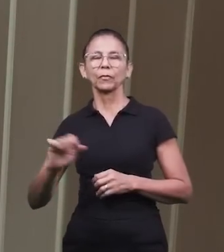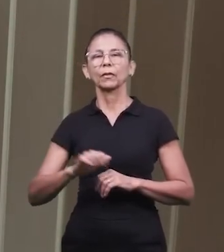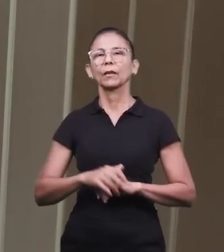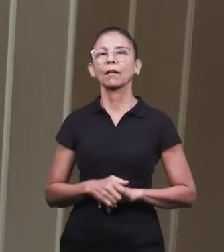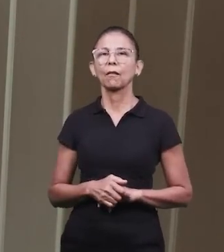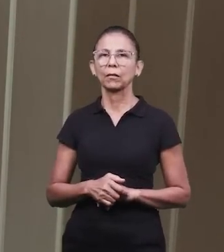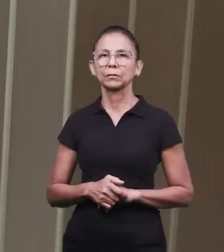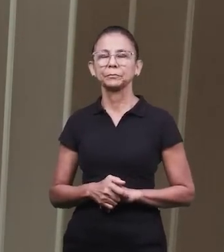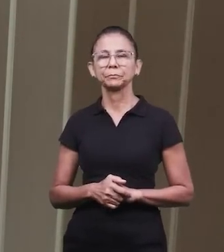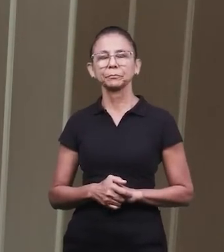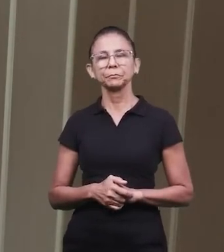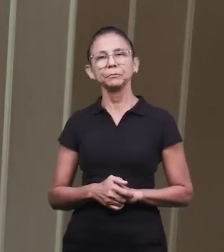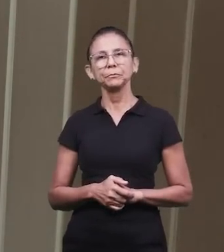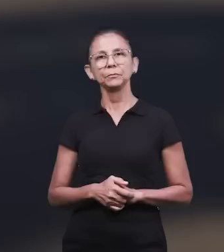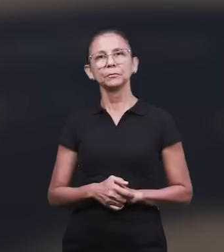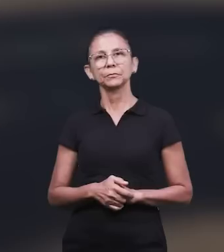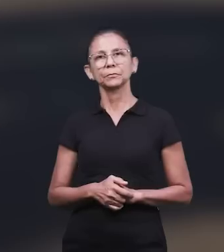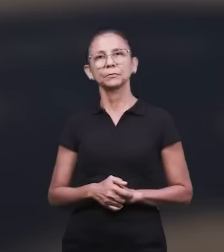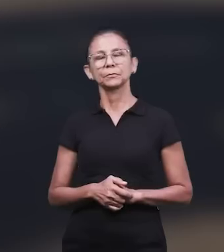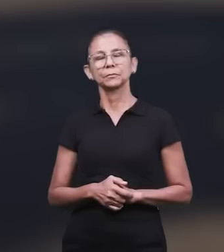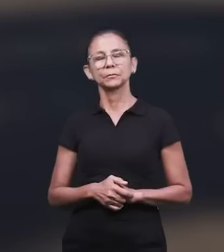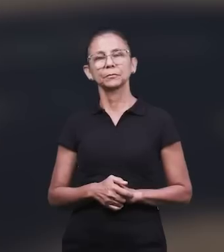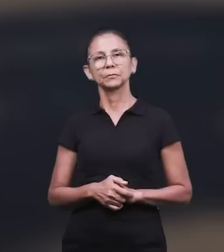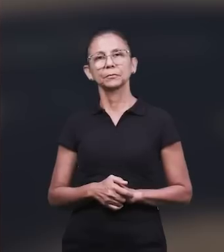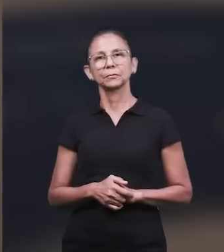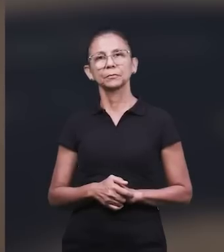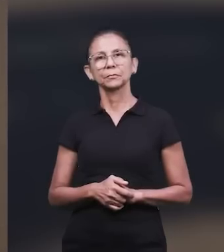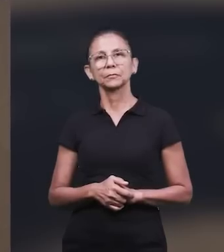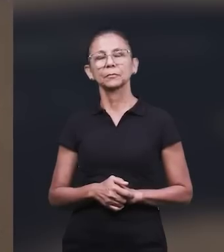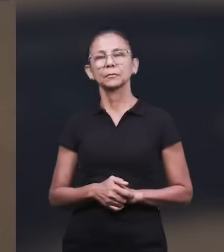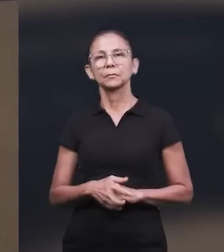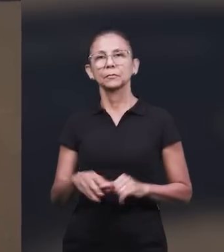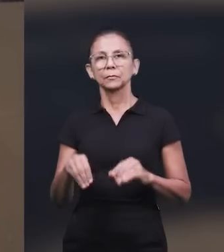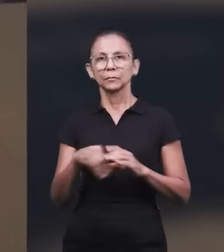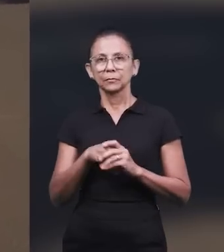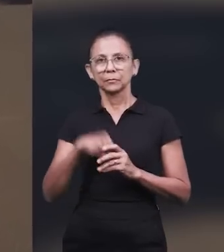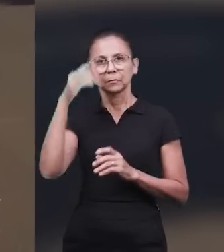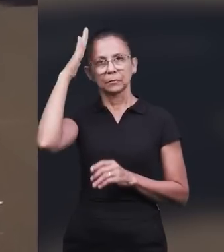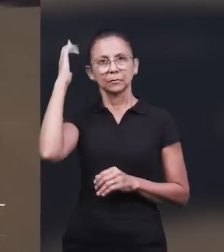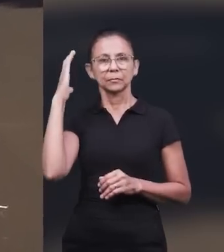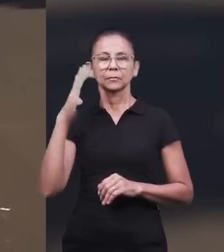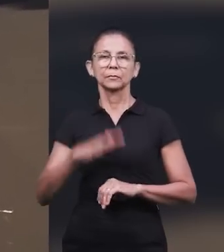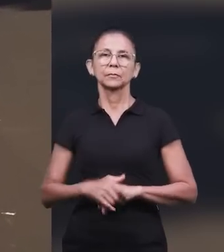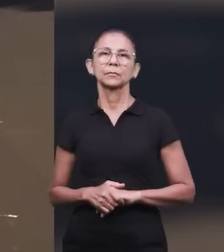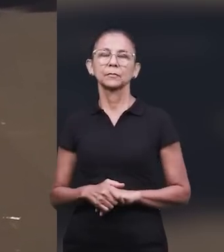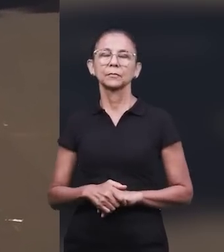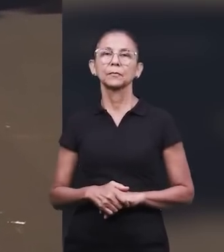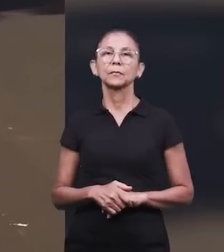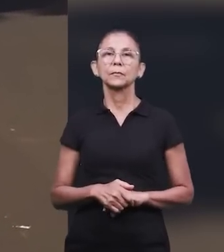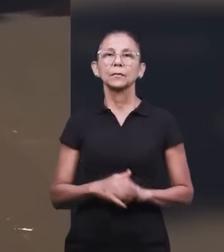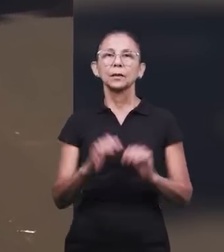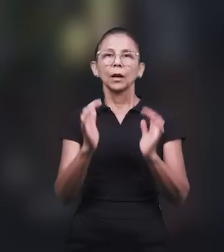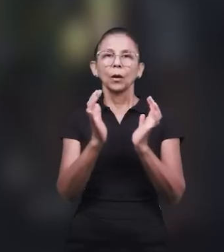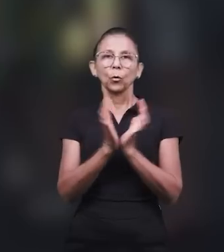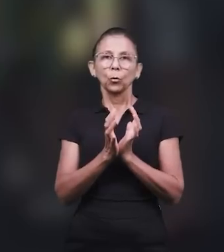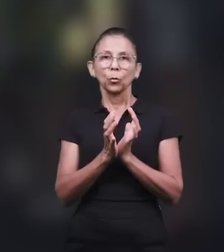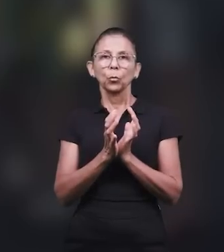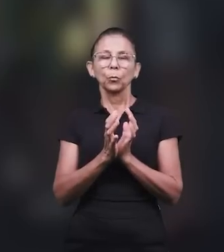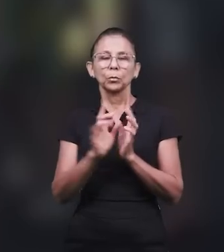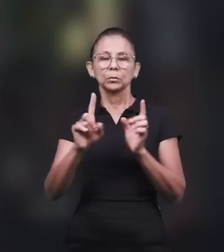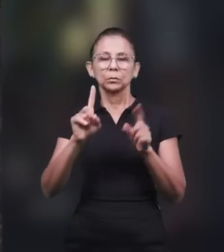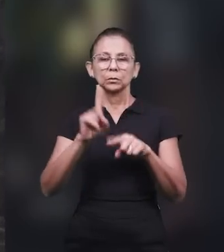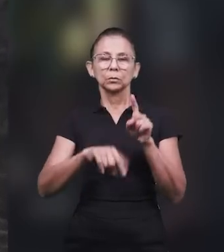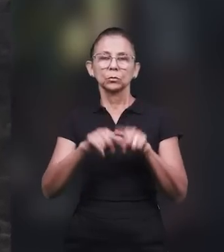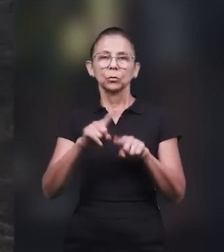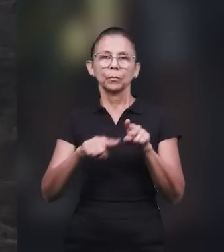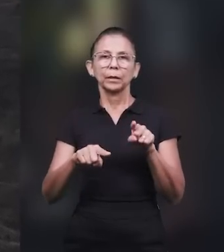a área de Pato Branco. Pastor Valmir, então, passou sobre o trabalho da Orquestra Júnior e também a entrega de convites e